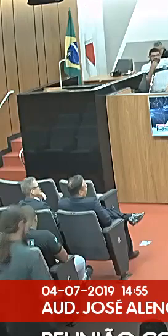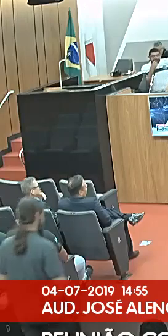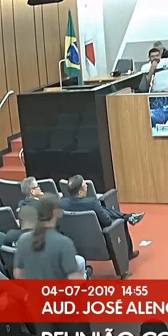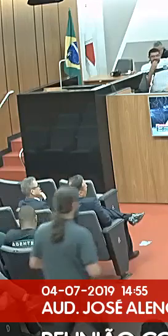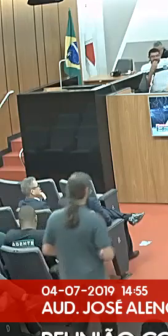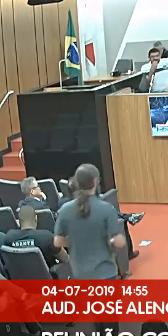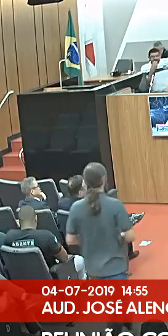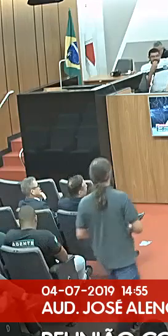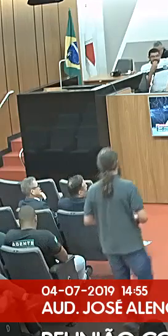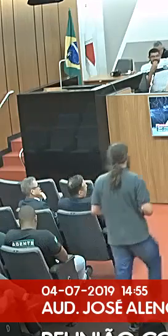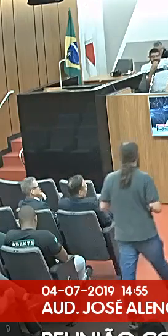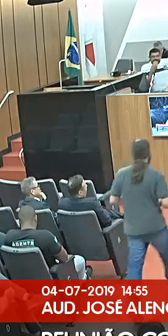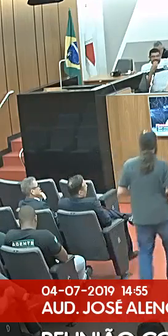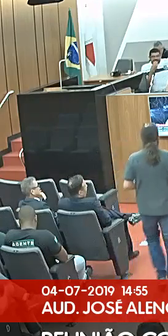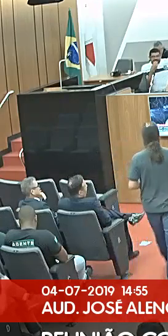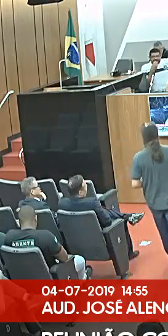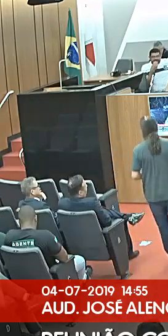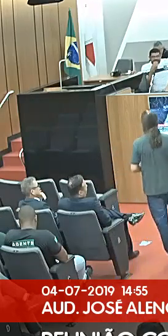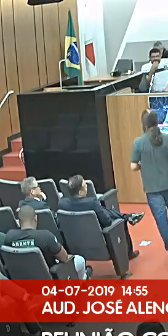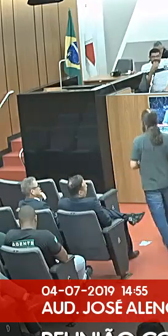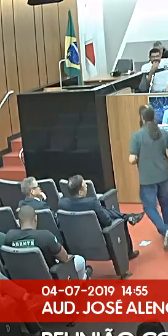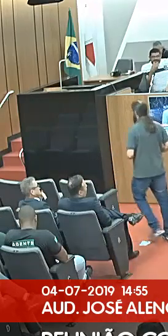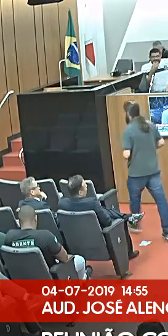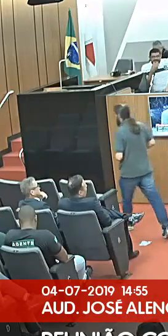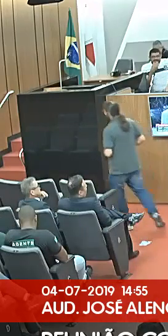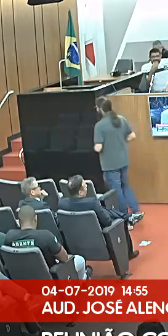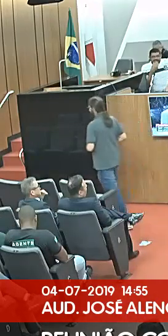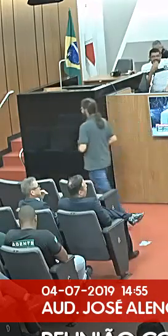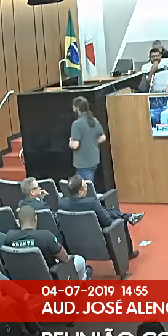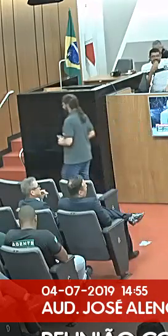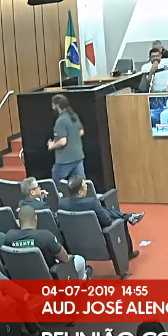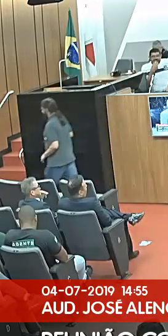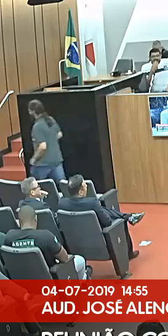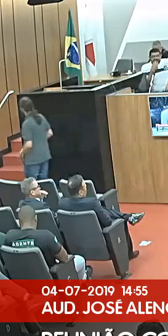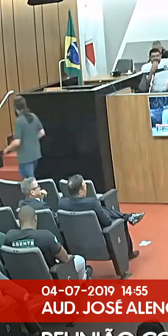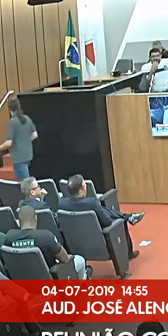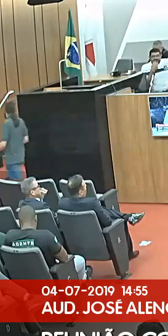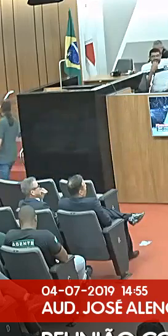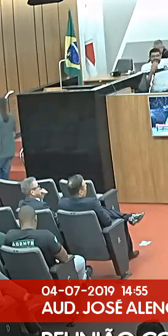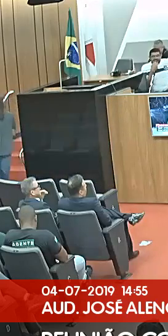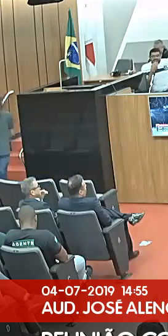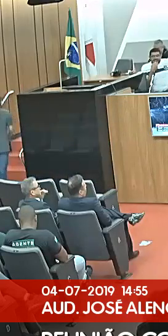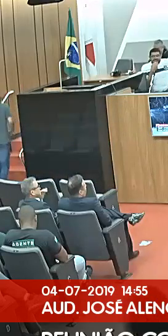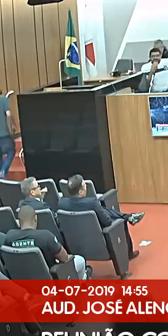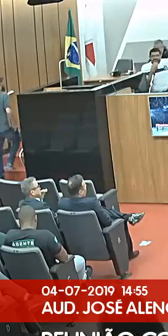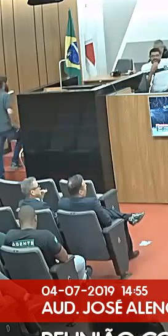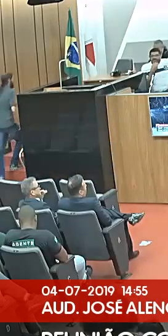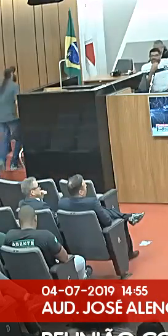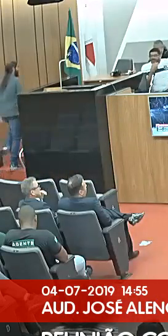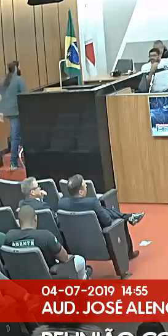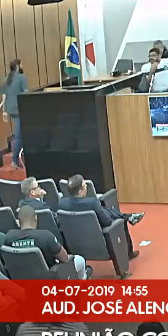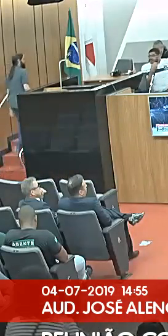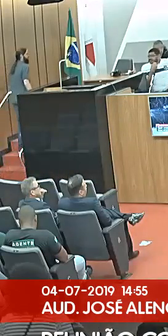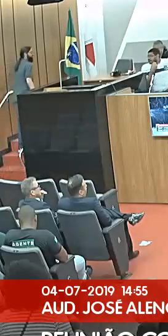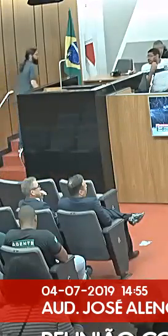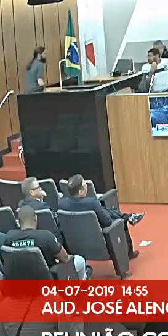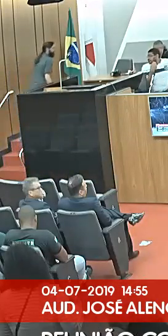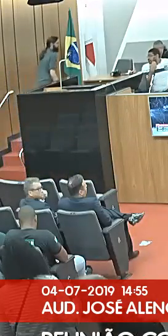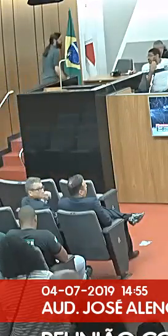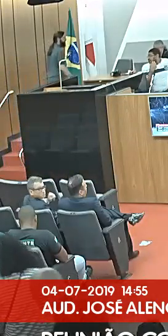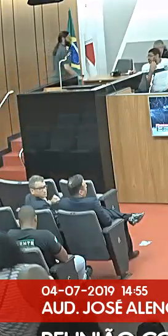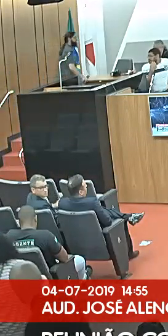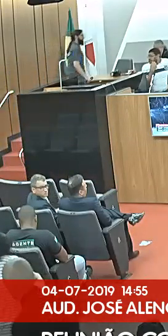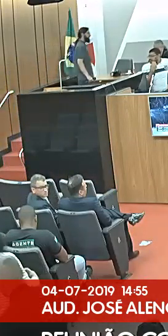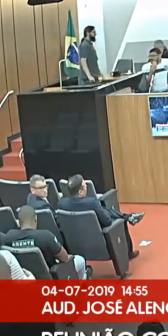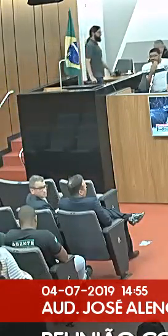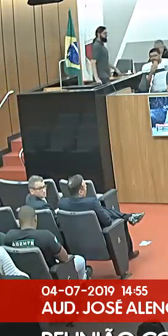casa discutir e apresentar como é o nosso papel de legislador apresentar também contribuições importantes